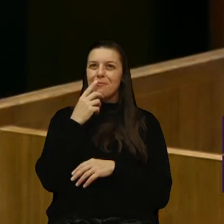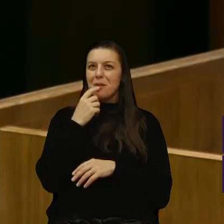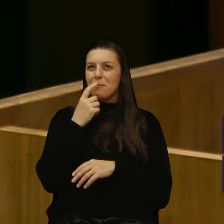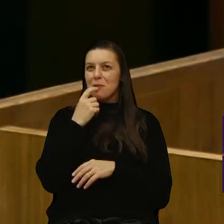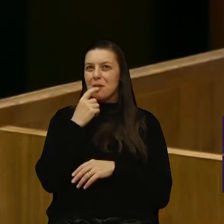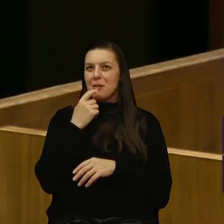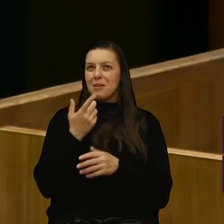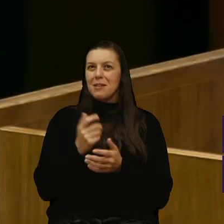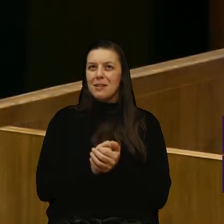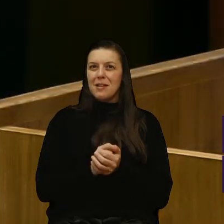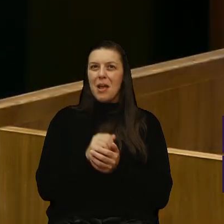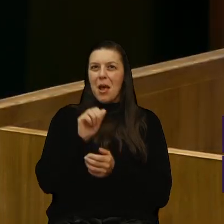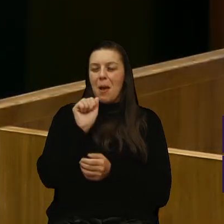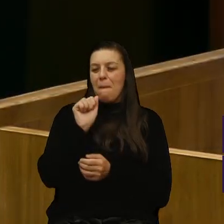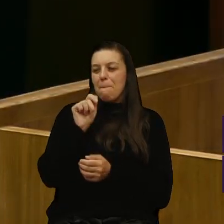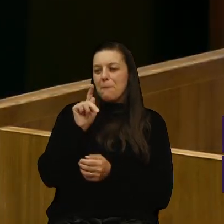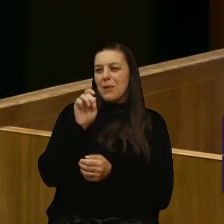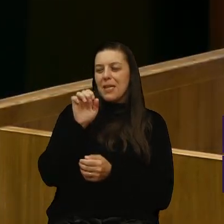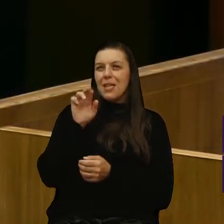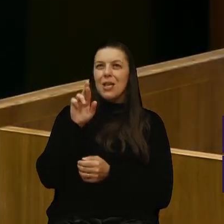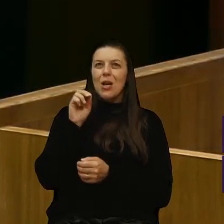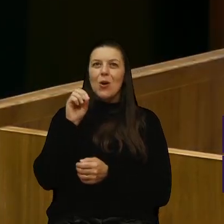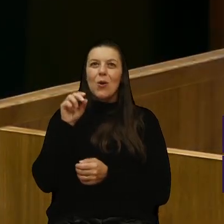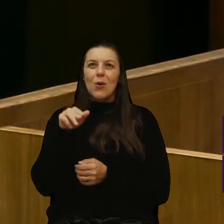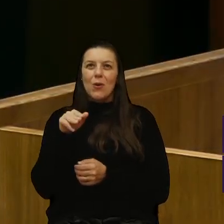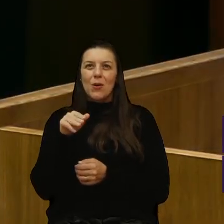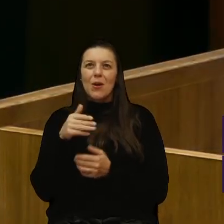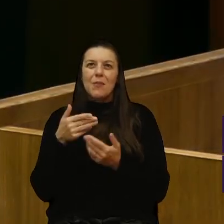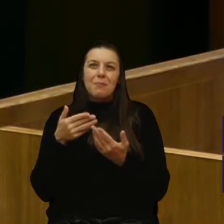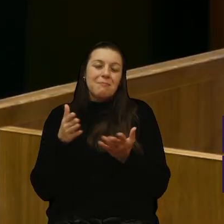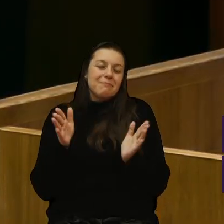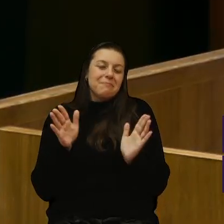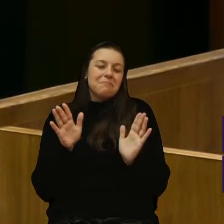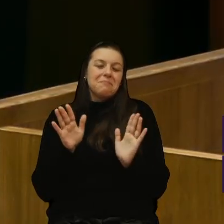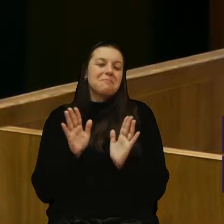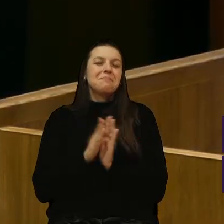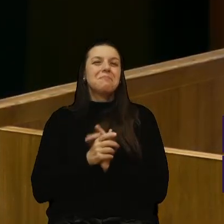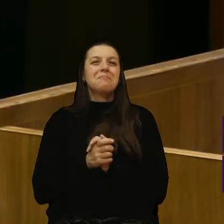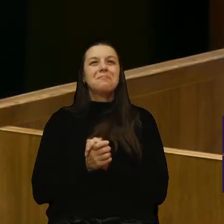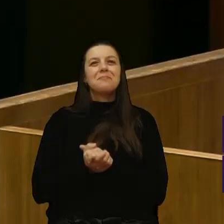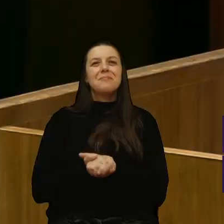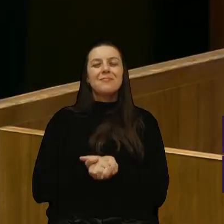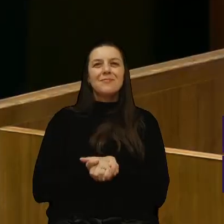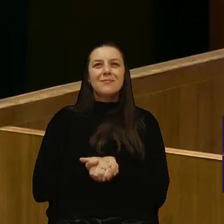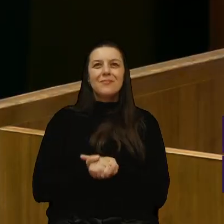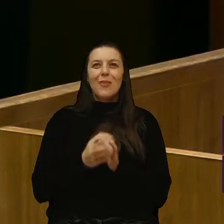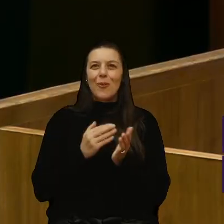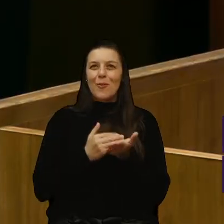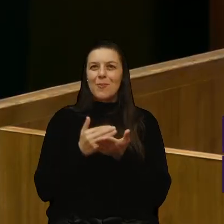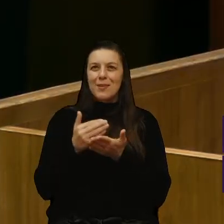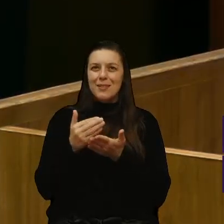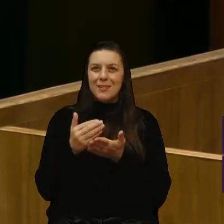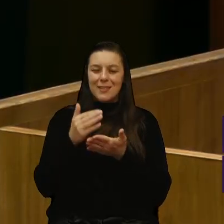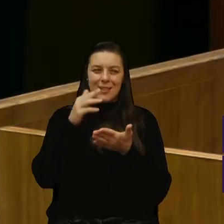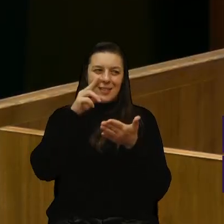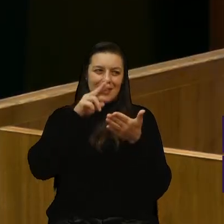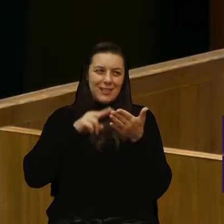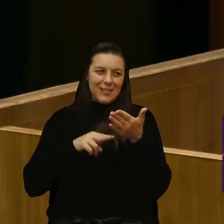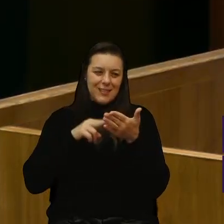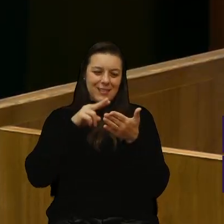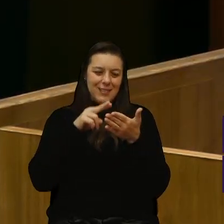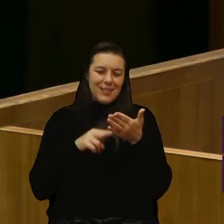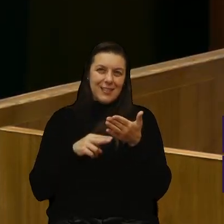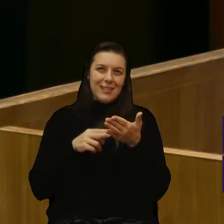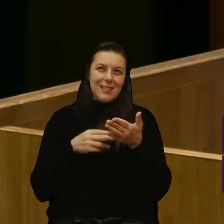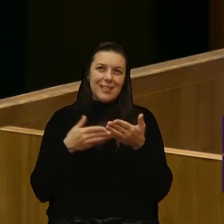Alguns dizem aperol, eu gosto disso. Mas, enfim, vou começar a ler. E já